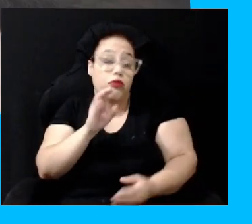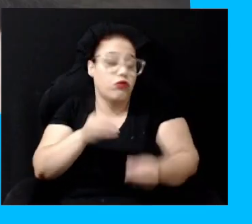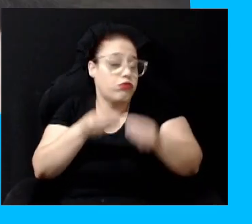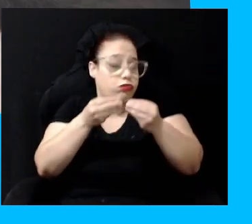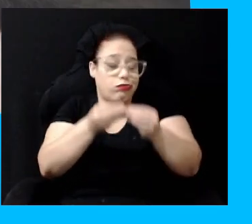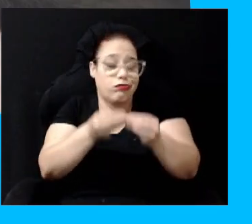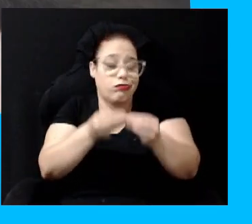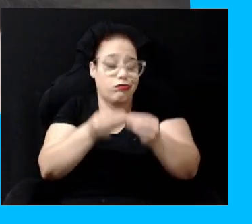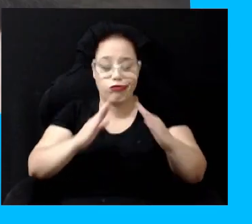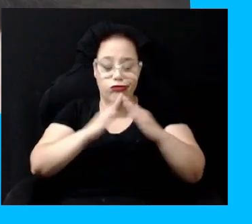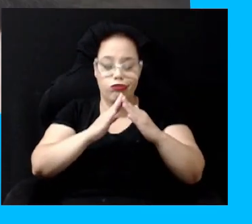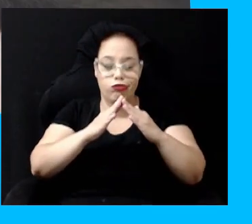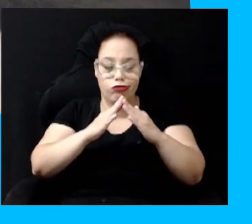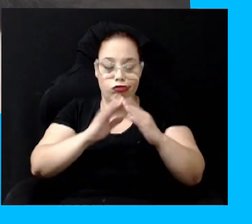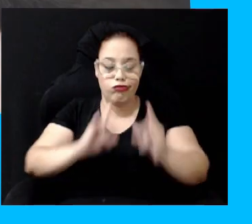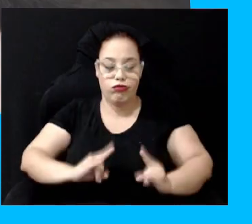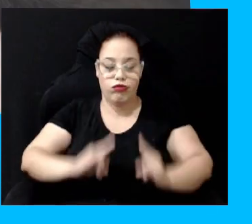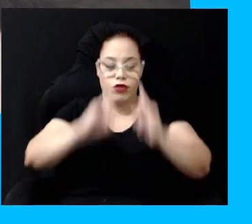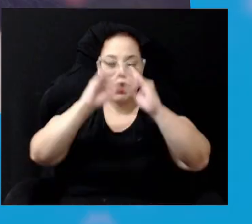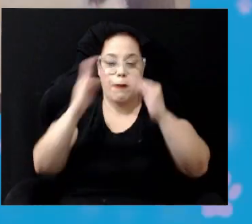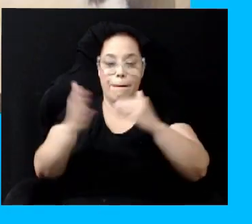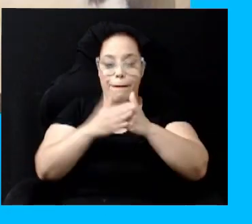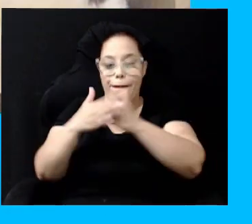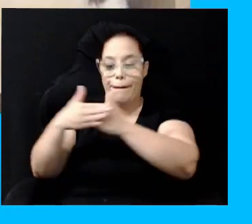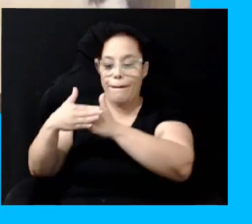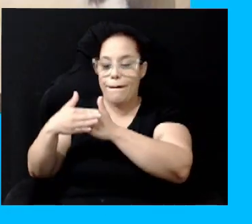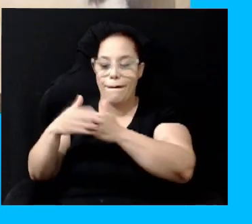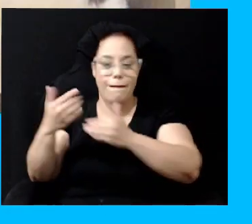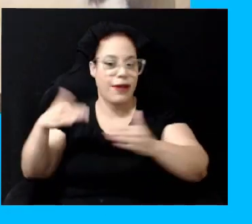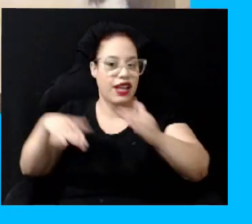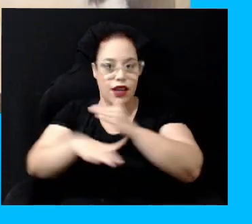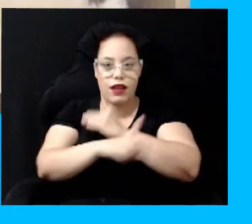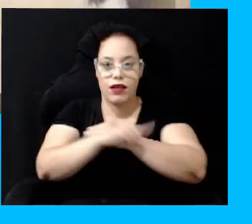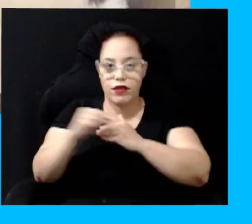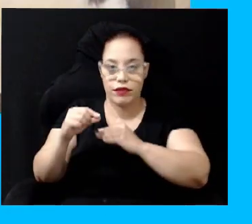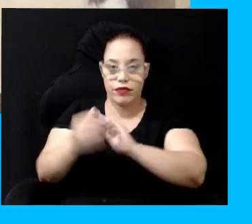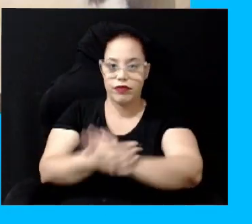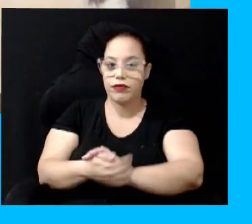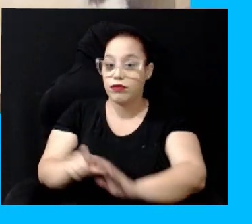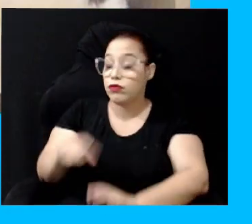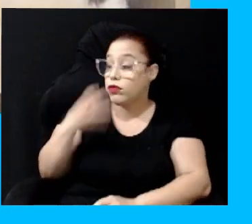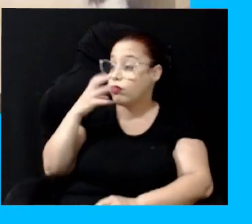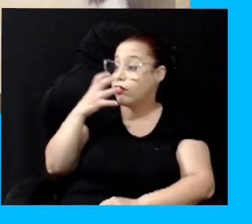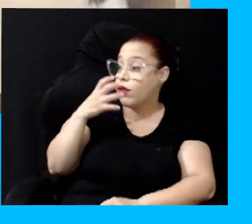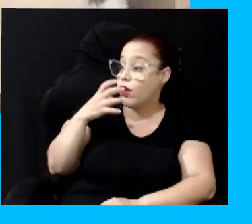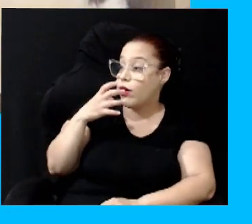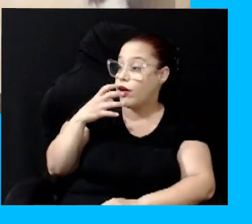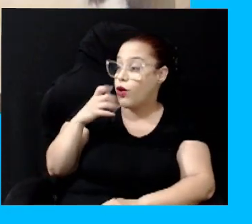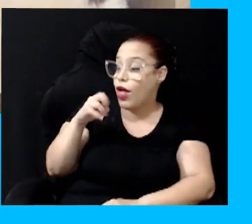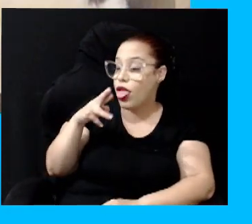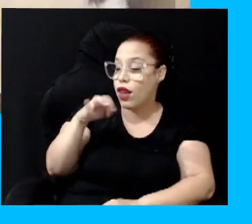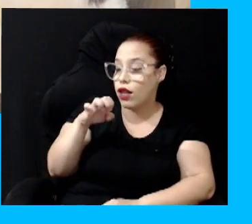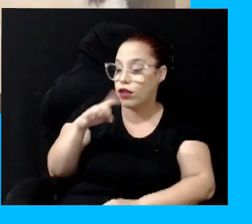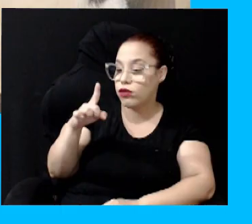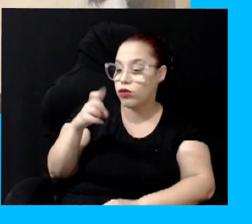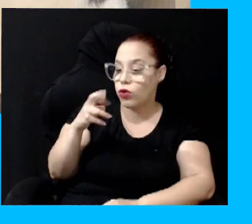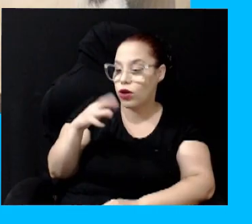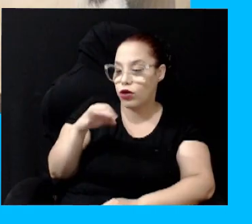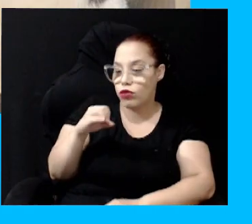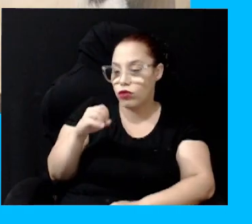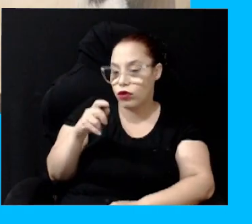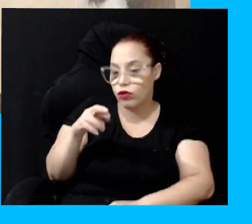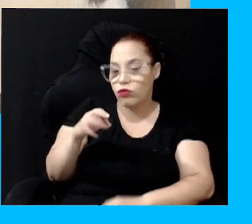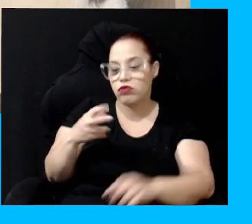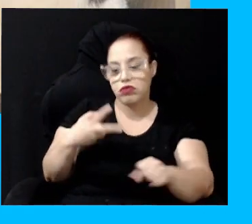e apartamentos telados, sem acesso à rua. Esse outro doguinho é o André, que só tem 1 ano e meio. Também já está